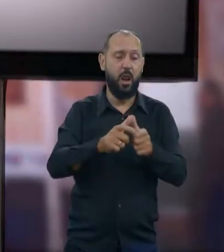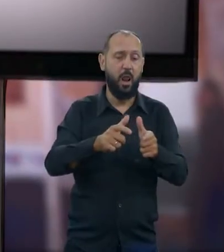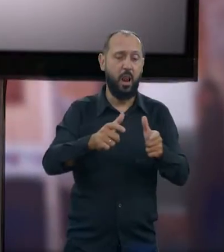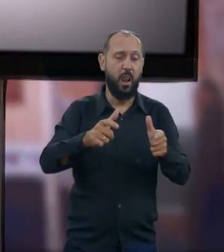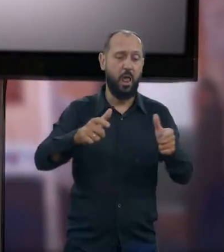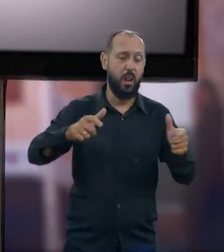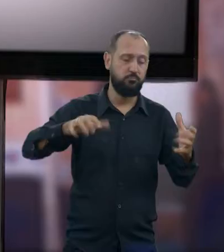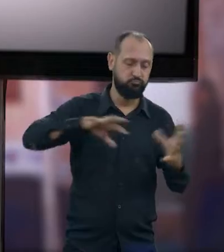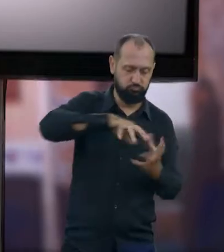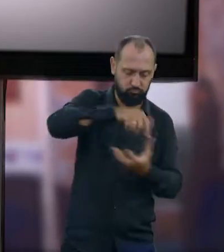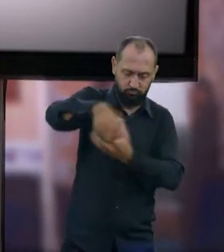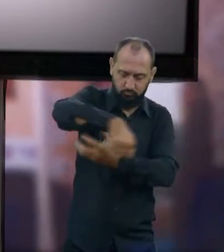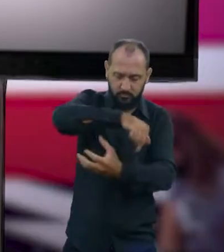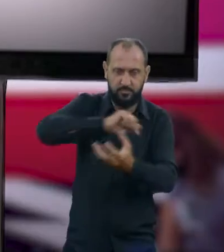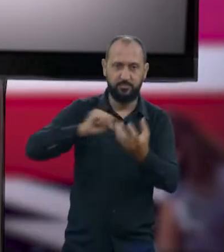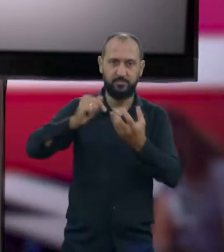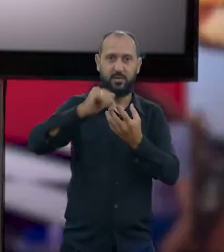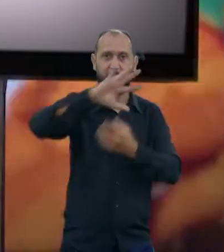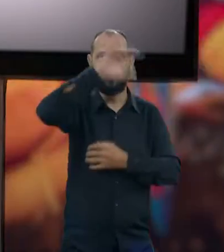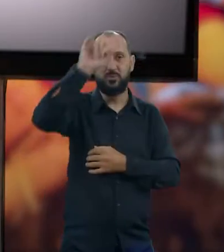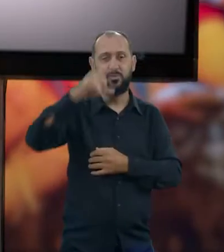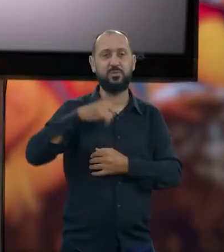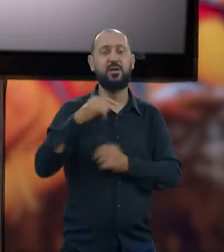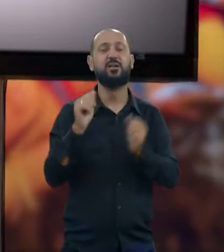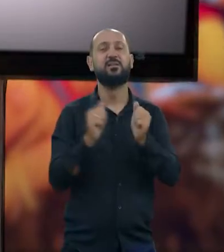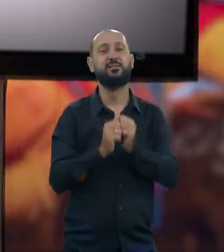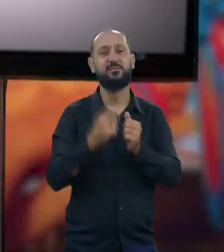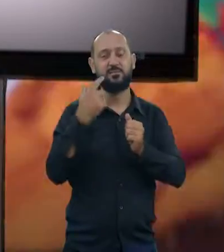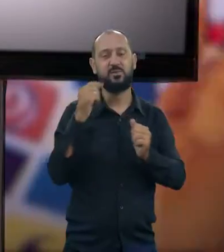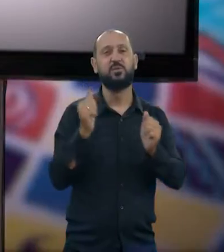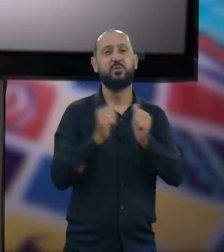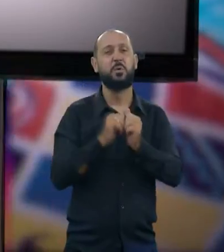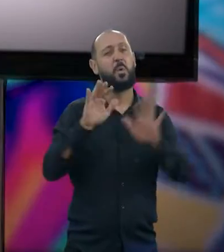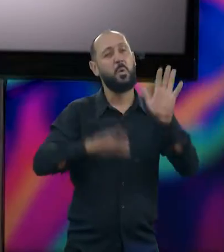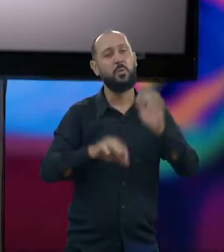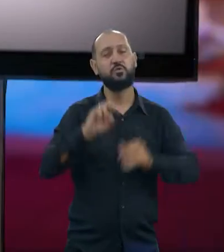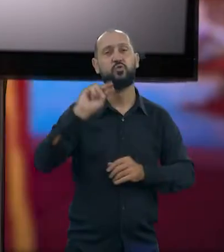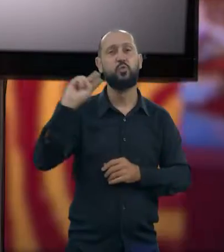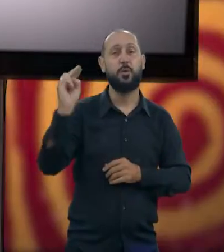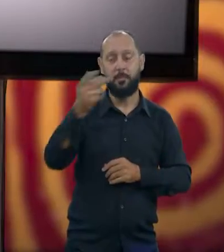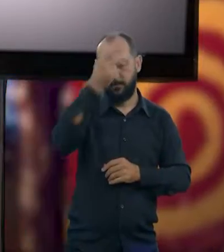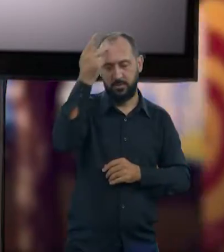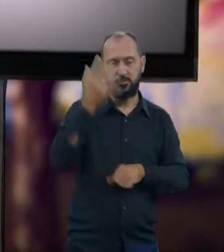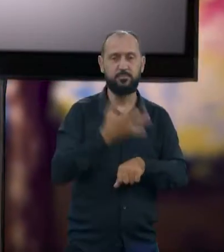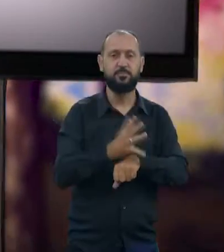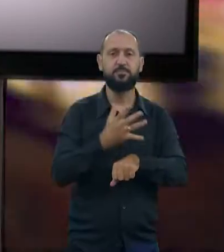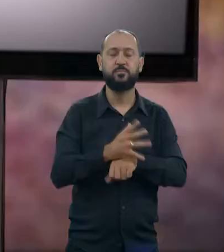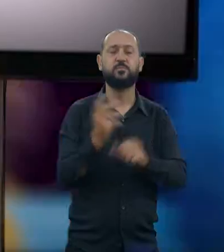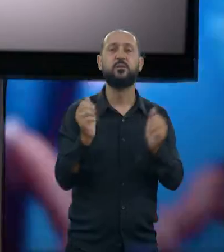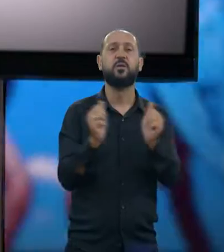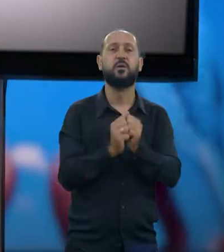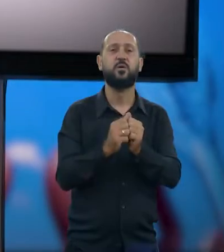se expandiu por todo o mundo. Em Mato Grosso do Sul, a Sukio Mahikari envolve quase 2.000 praticantes,